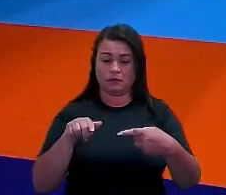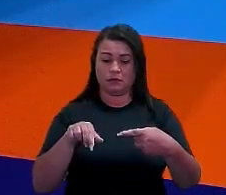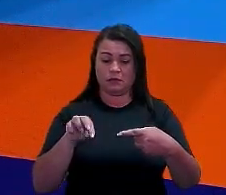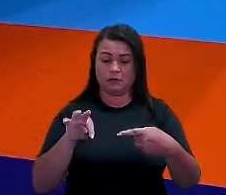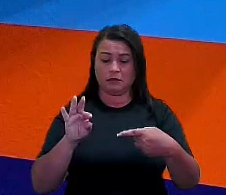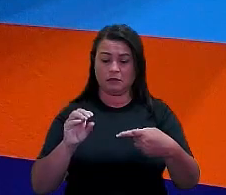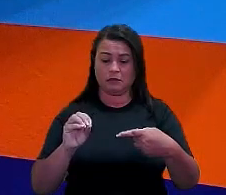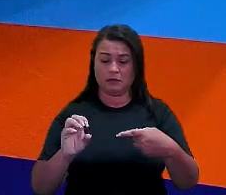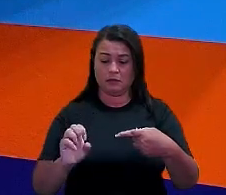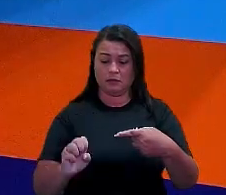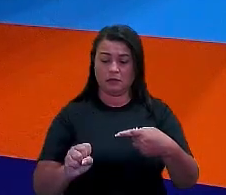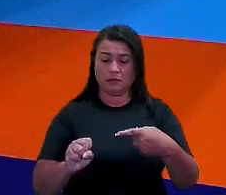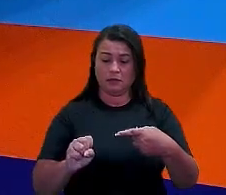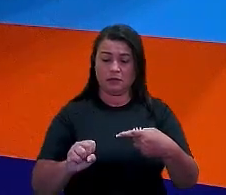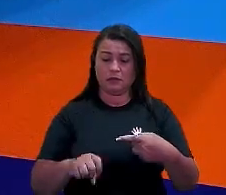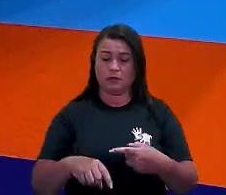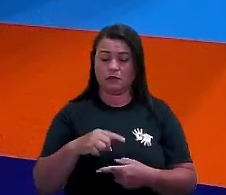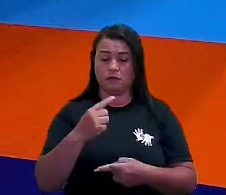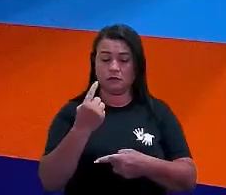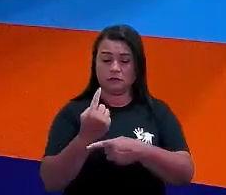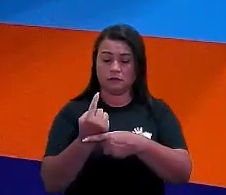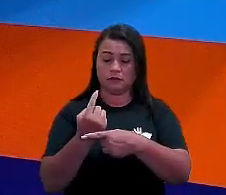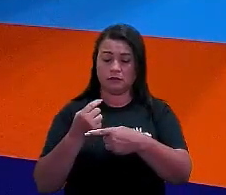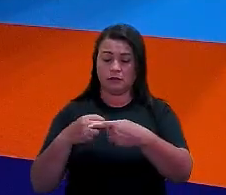2/4. Aqui em cima, ó,